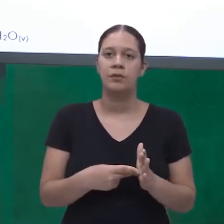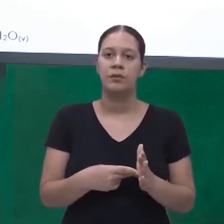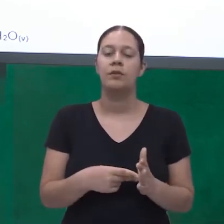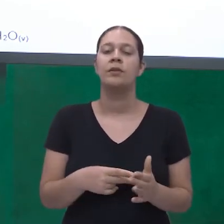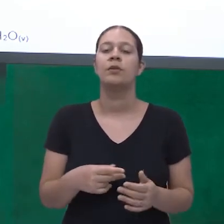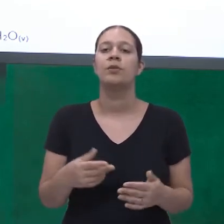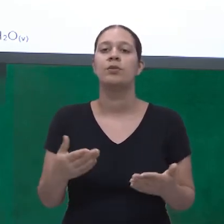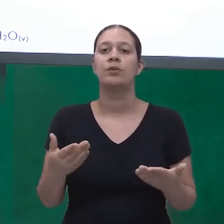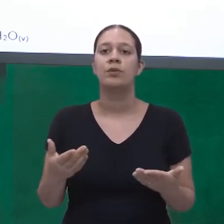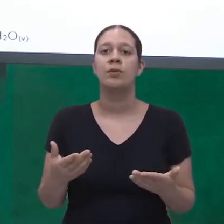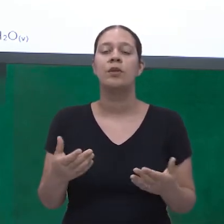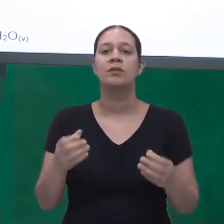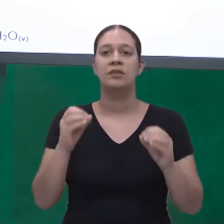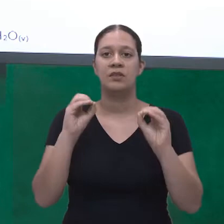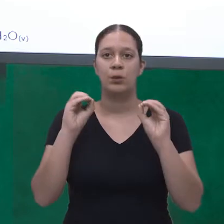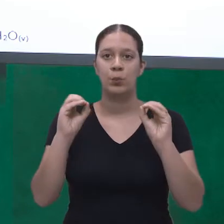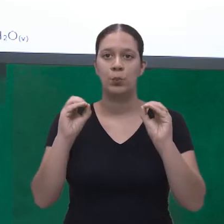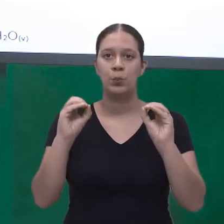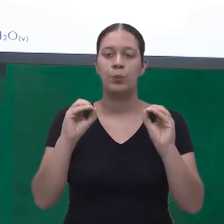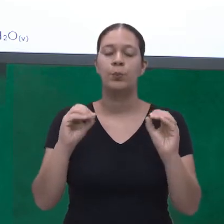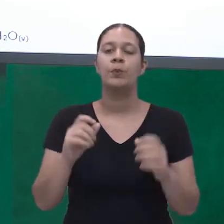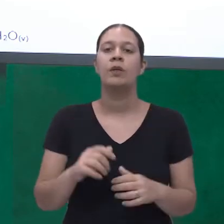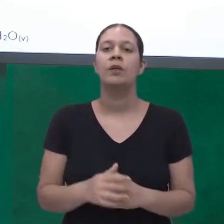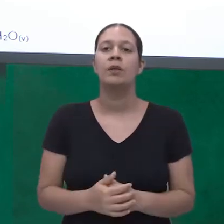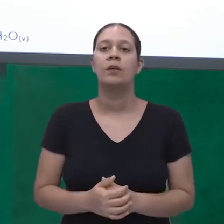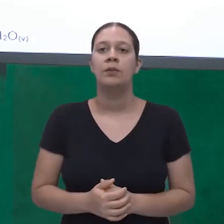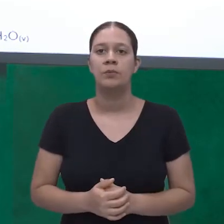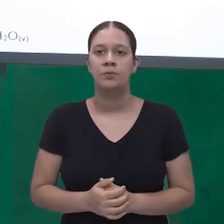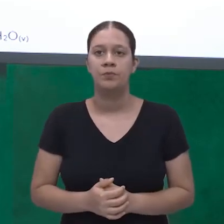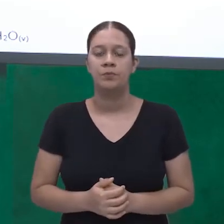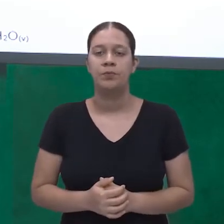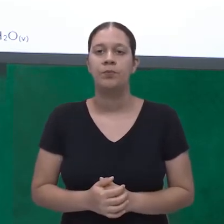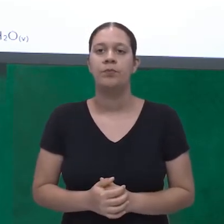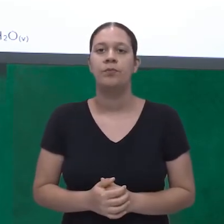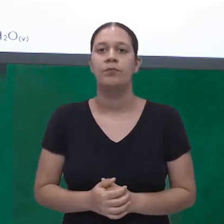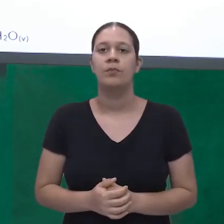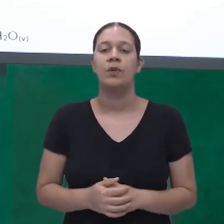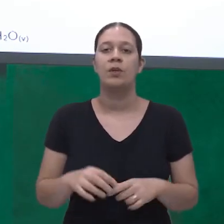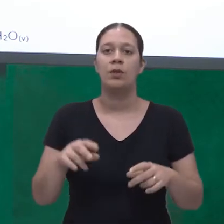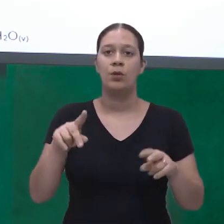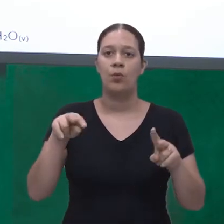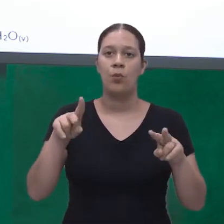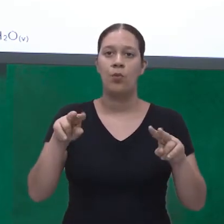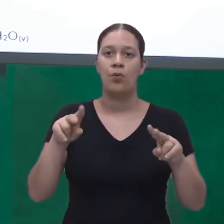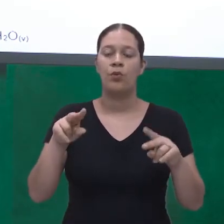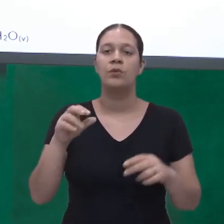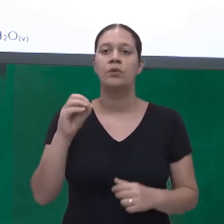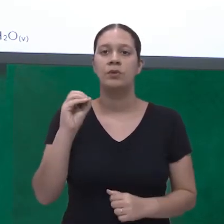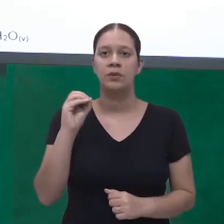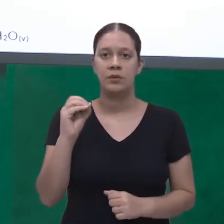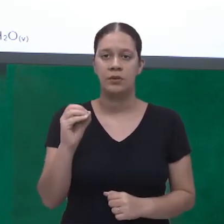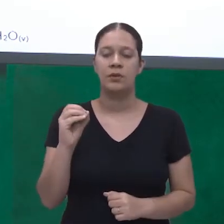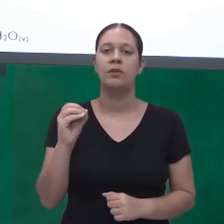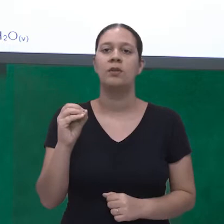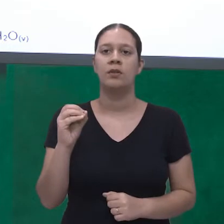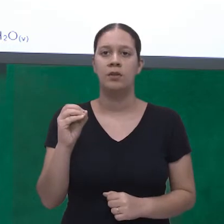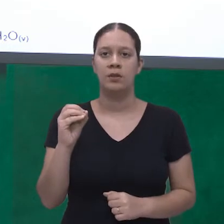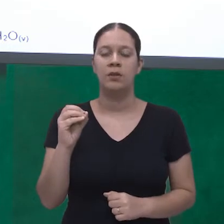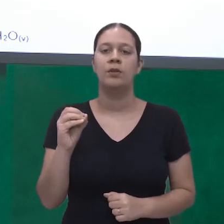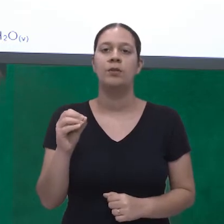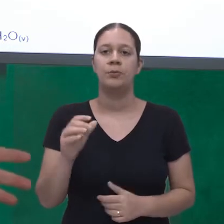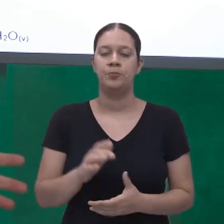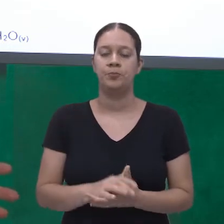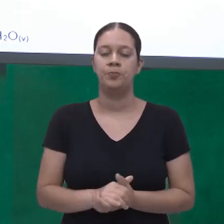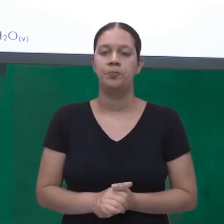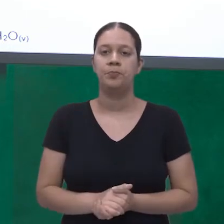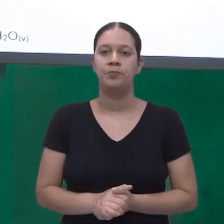entropia é nula, é zero, está em equilíbrio. Quando a entropia é igual a zero, a gente diz que está